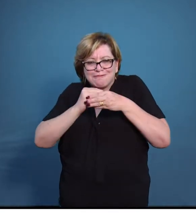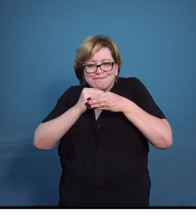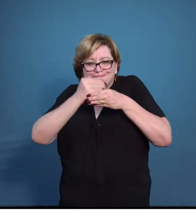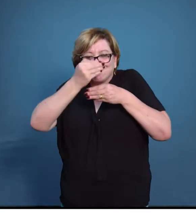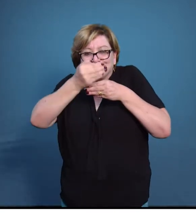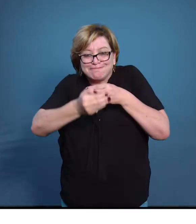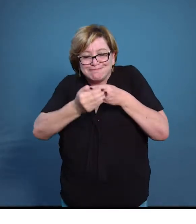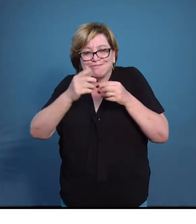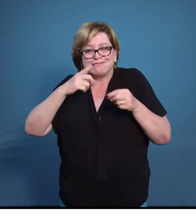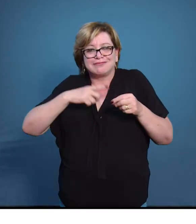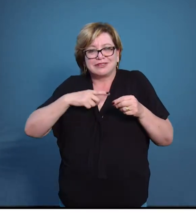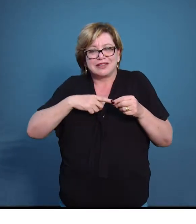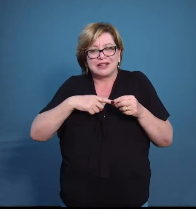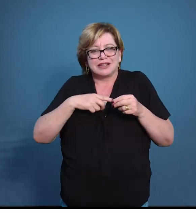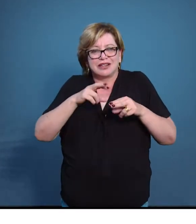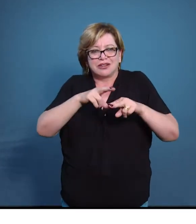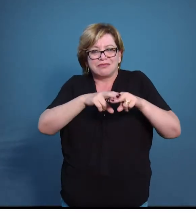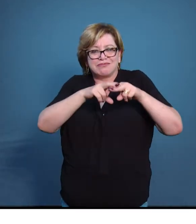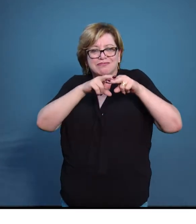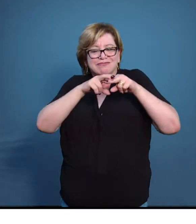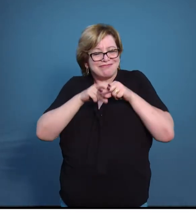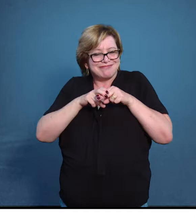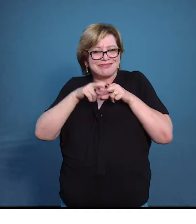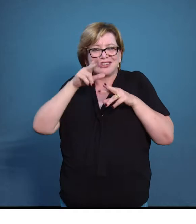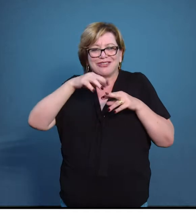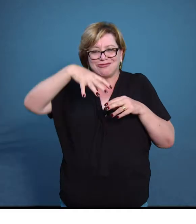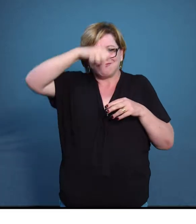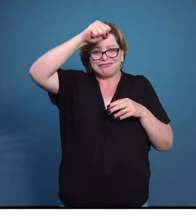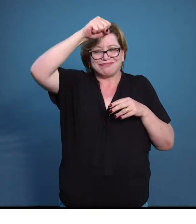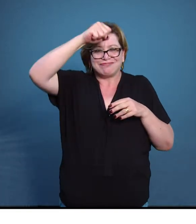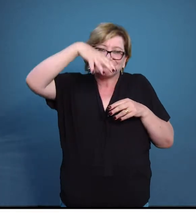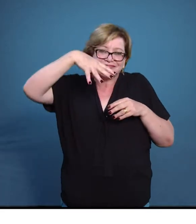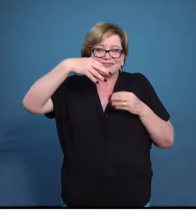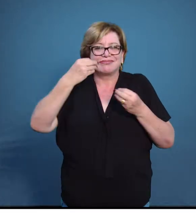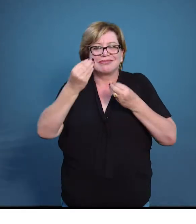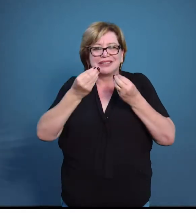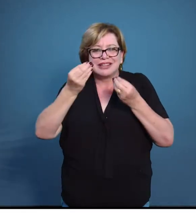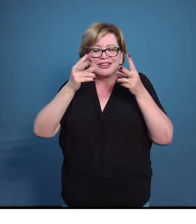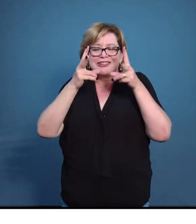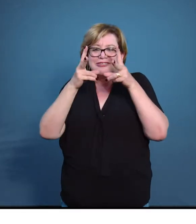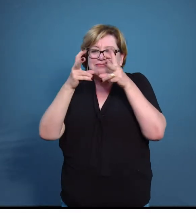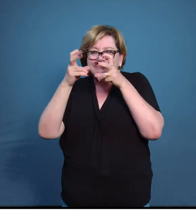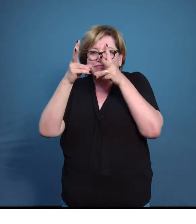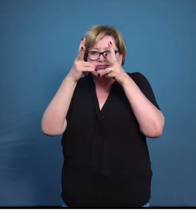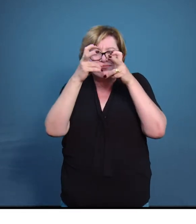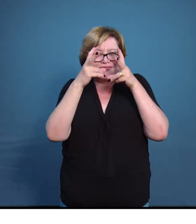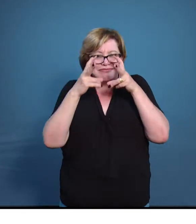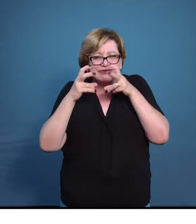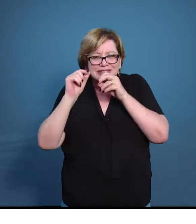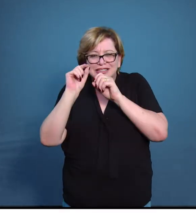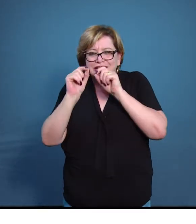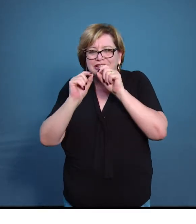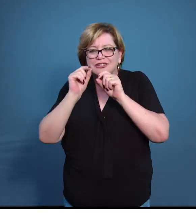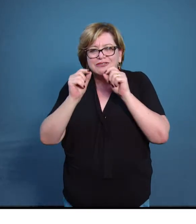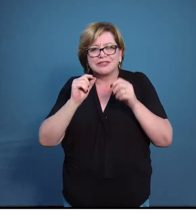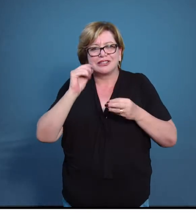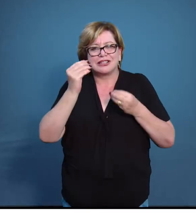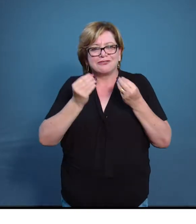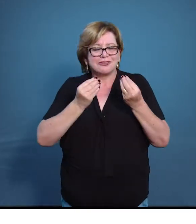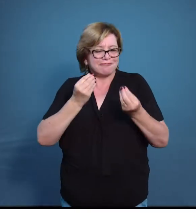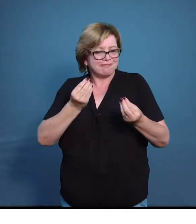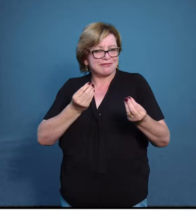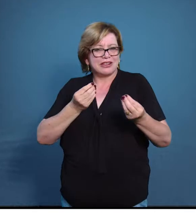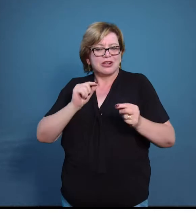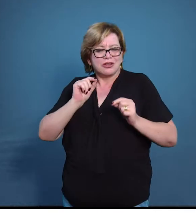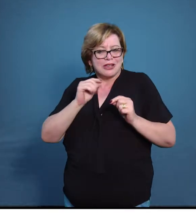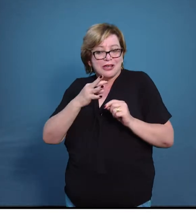imagem. Por isso a ideia do acender e apagar as luzes. O perceber a imagem é o jogo que você faz entre o que